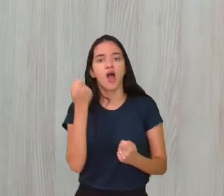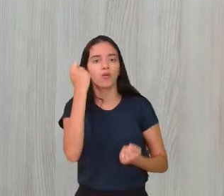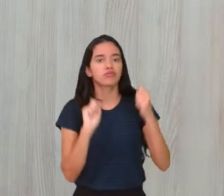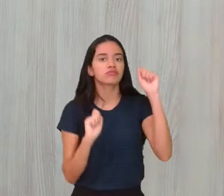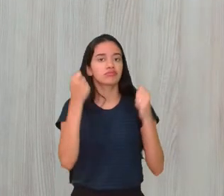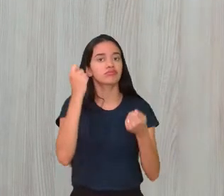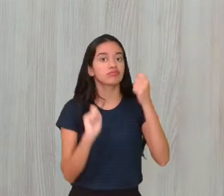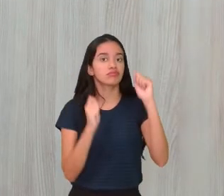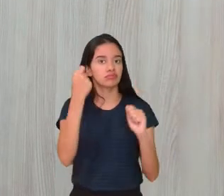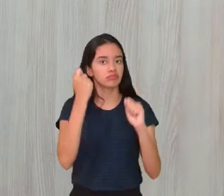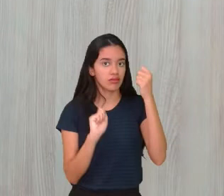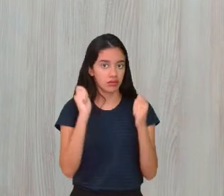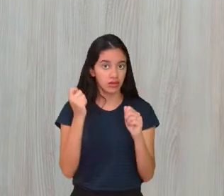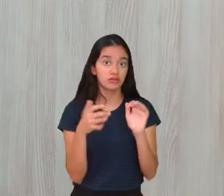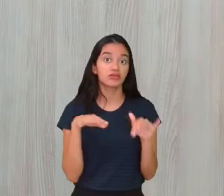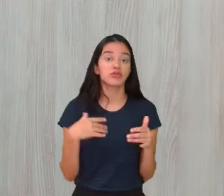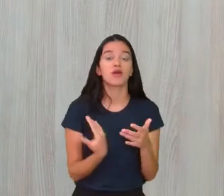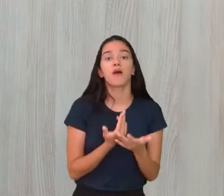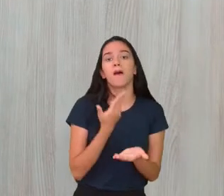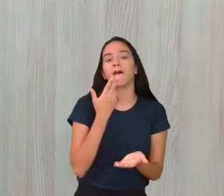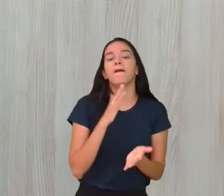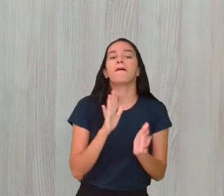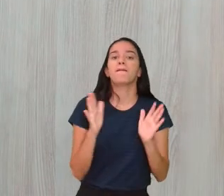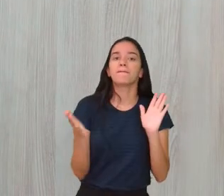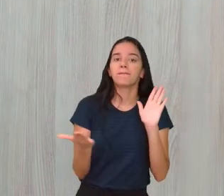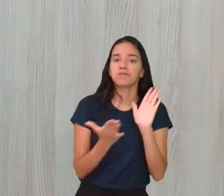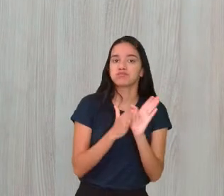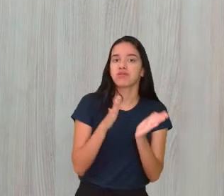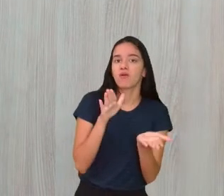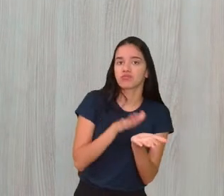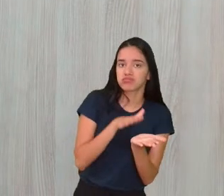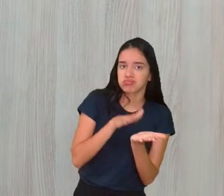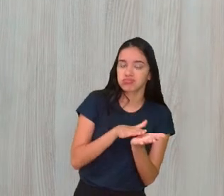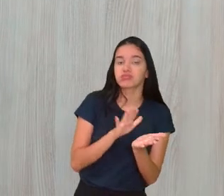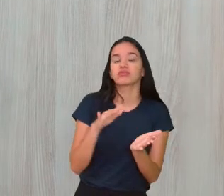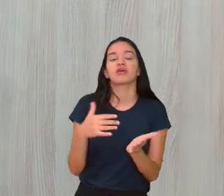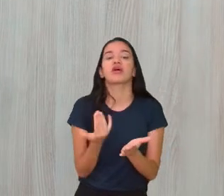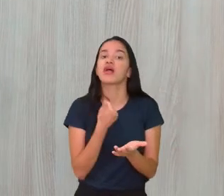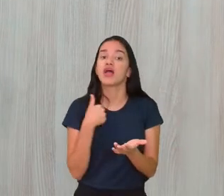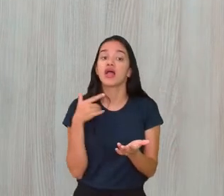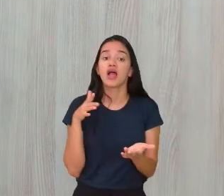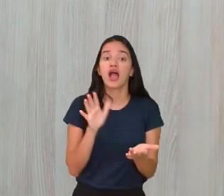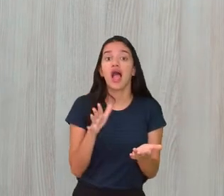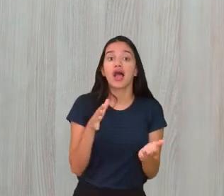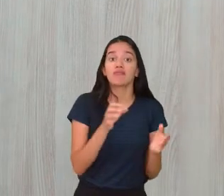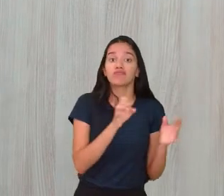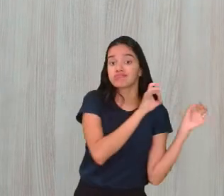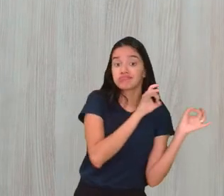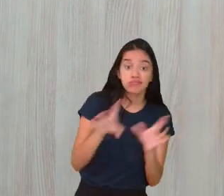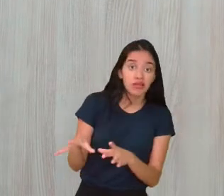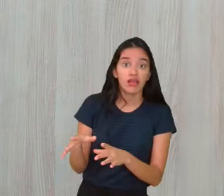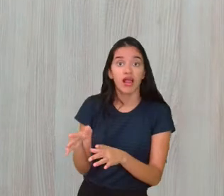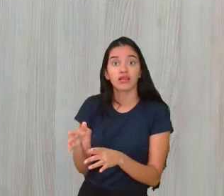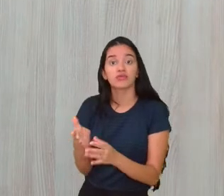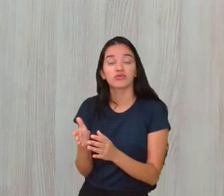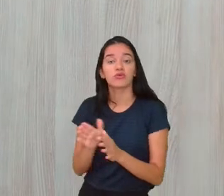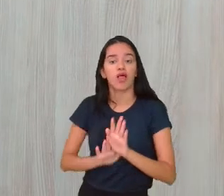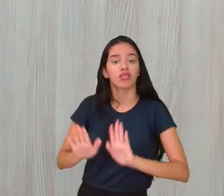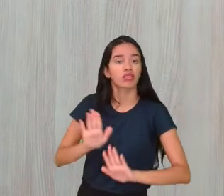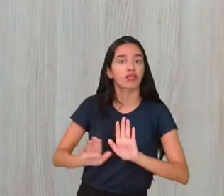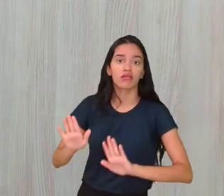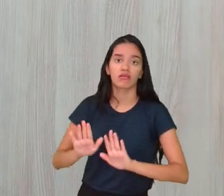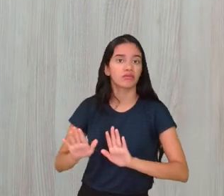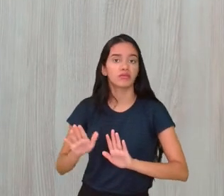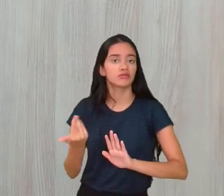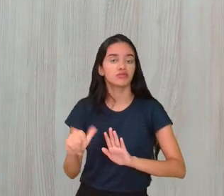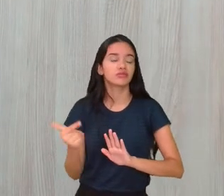foram penalizadas porque jogavam, né, o esgoto direto no rio sem nenhum tratamento, principalmente das